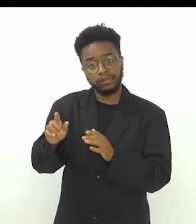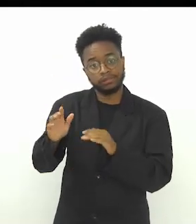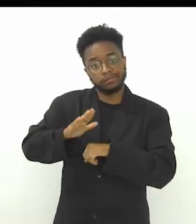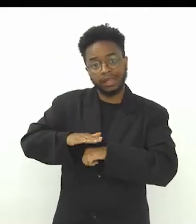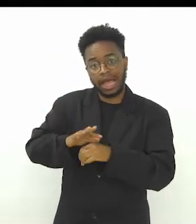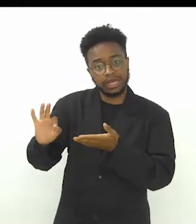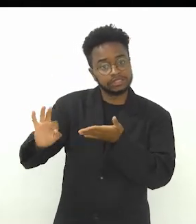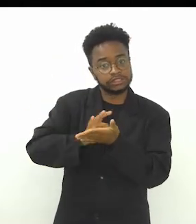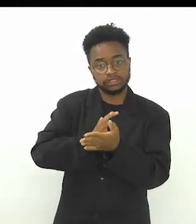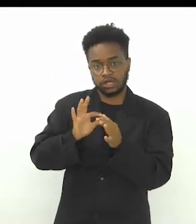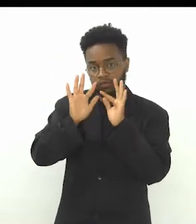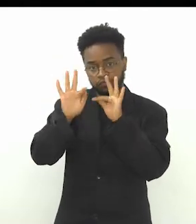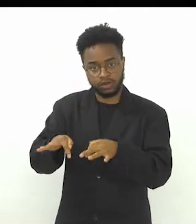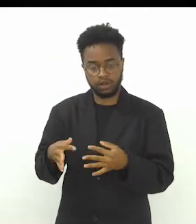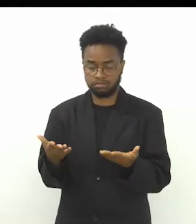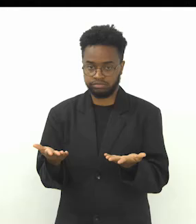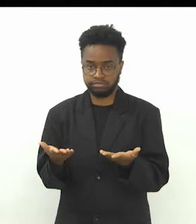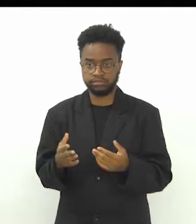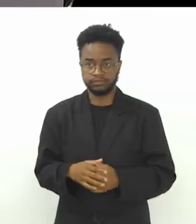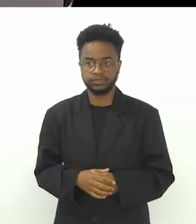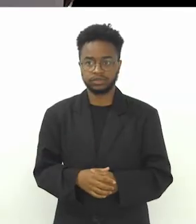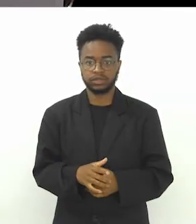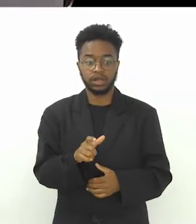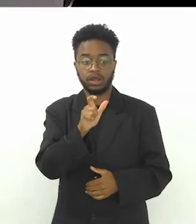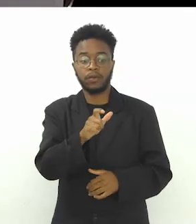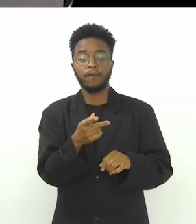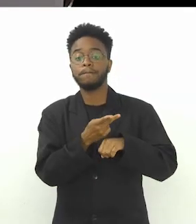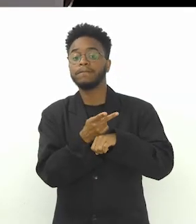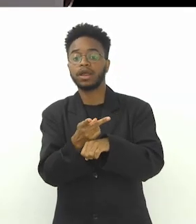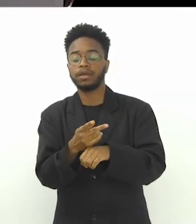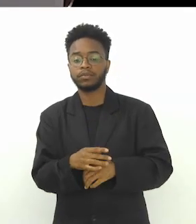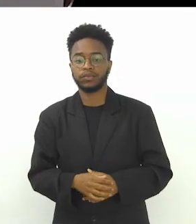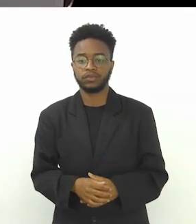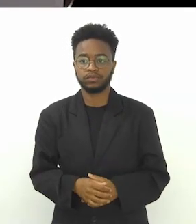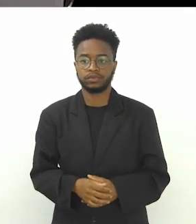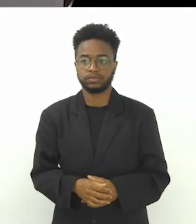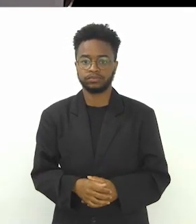a obra pelo completo, né? E essa premiação?